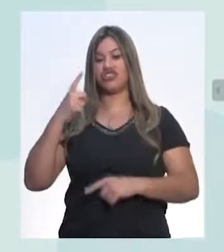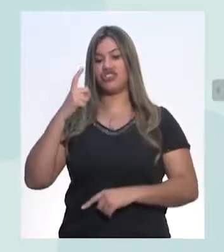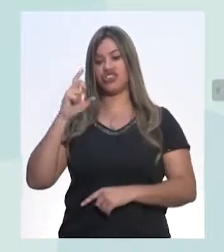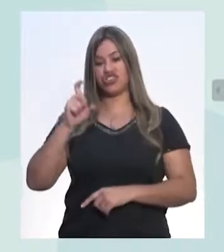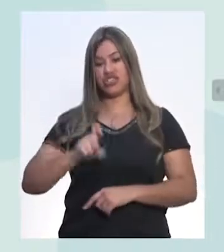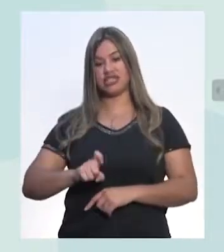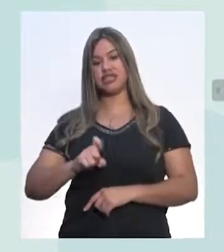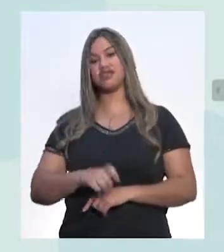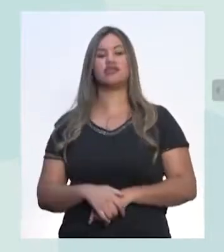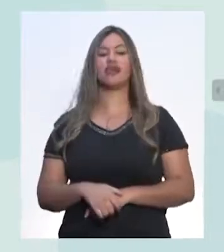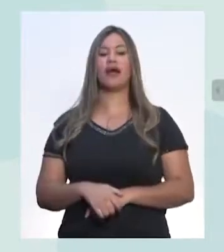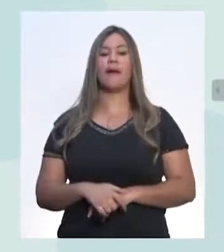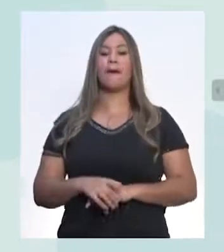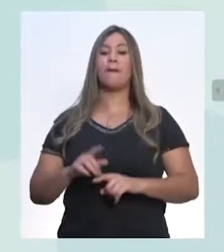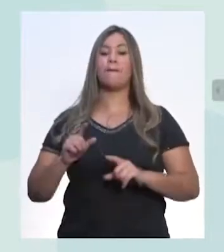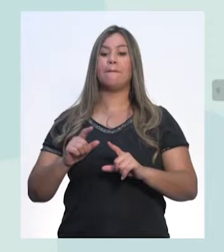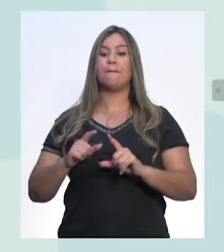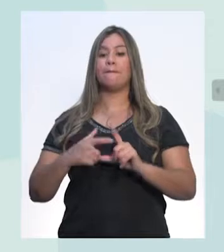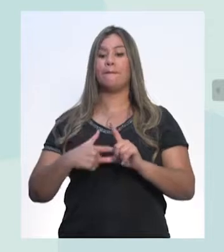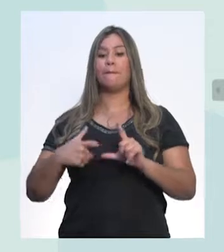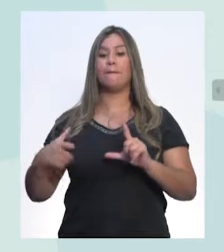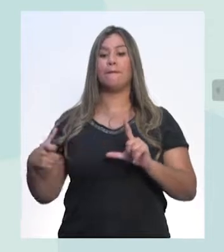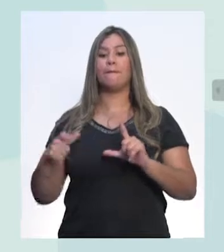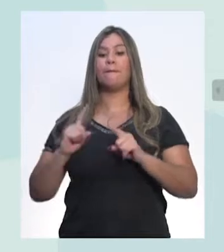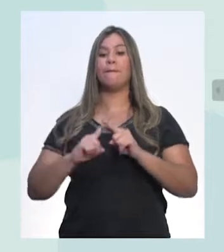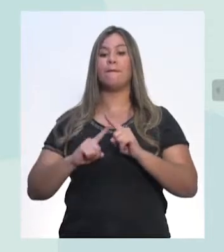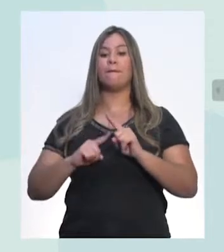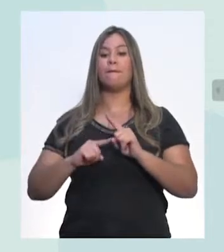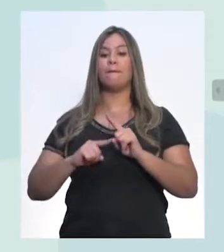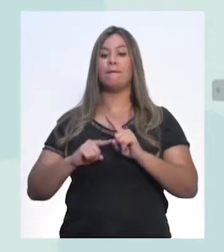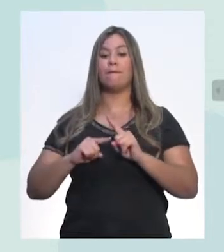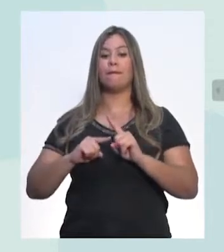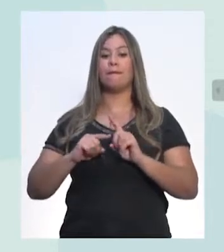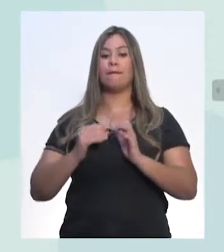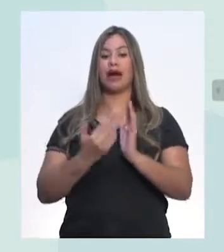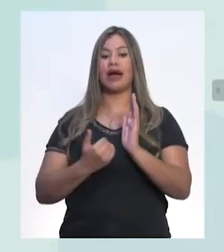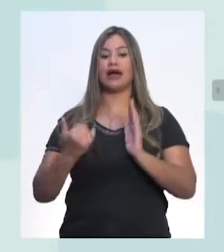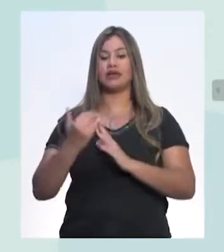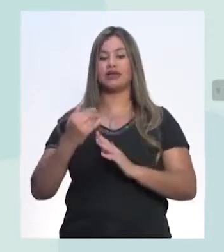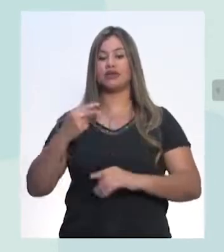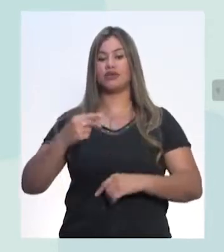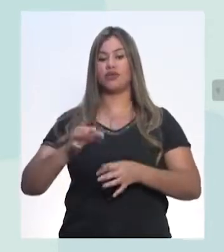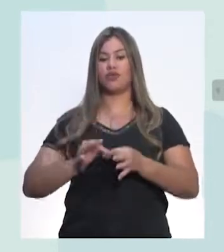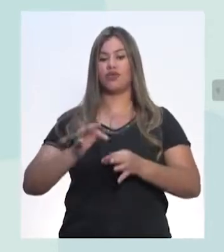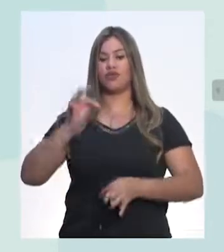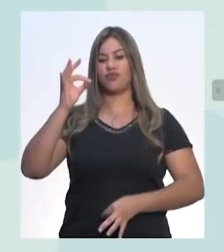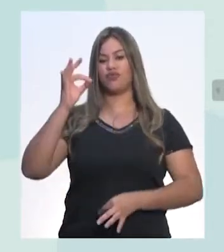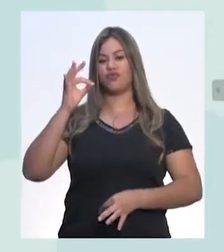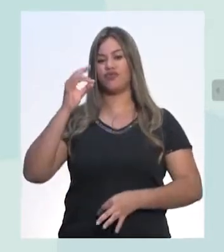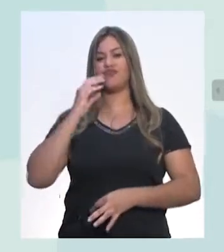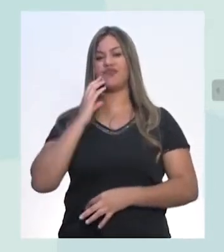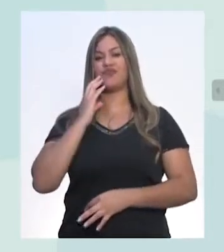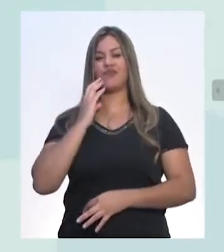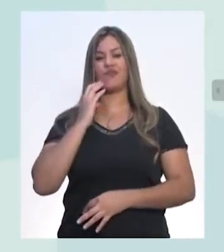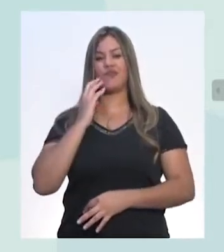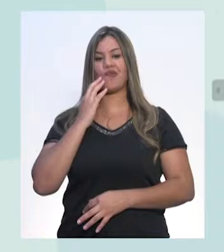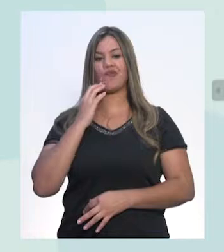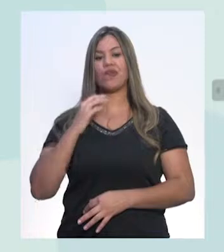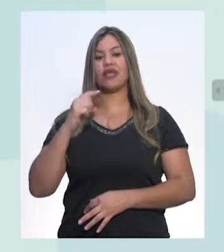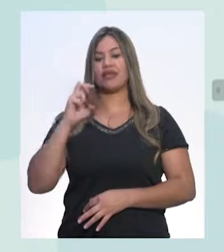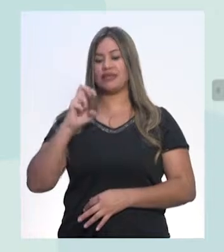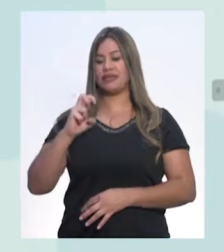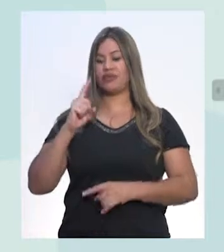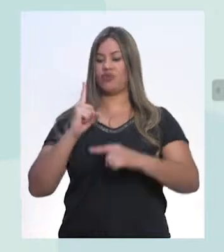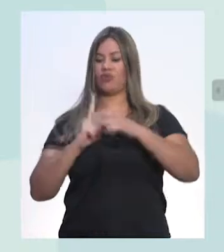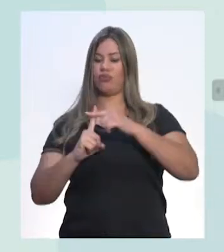correto? Mais os dois comprimentos. 5 mais 5,